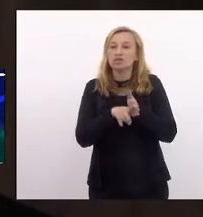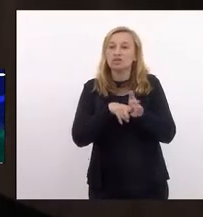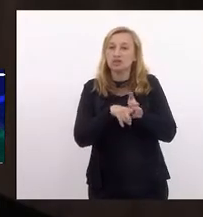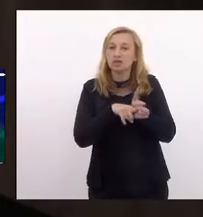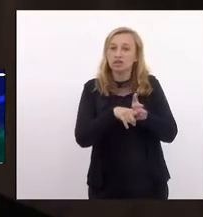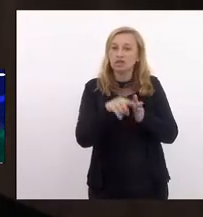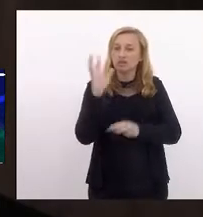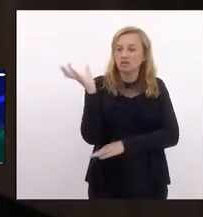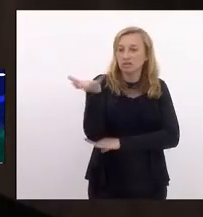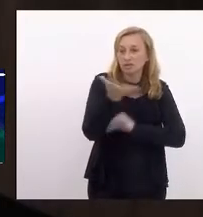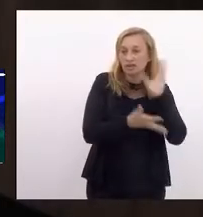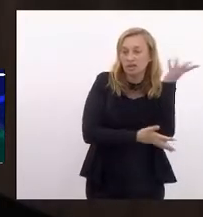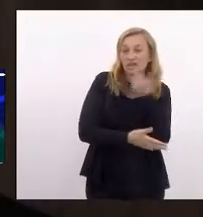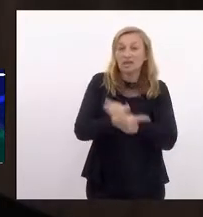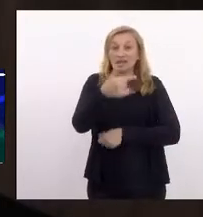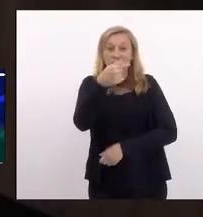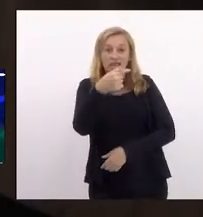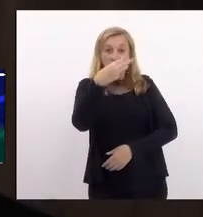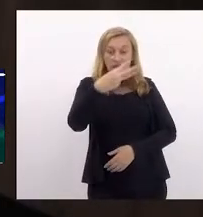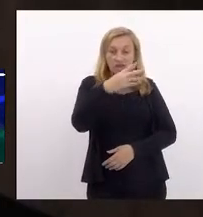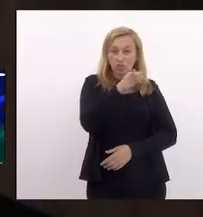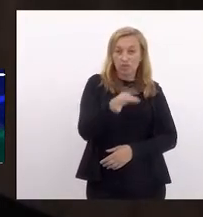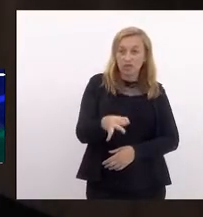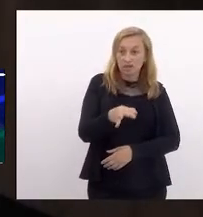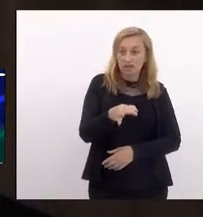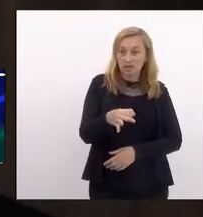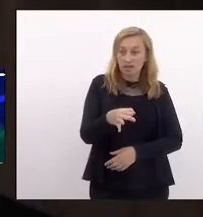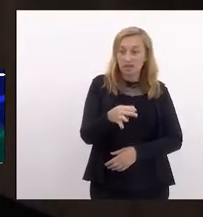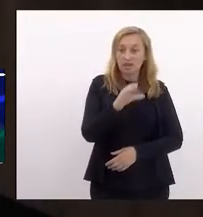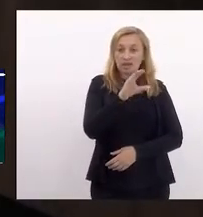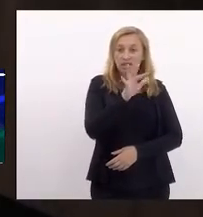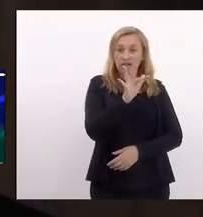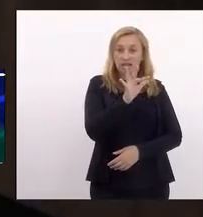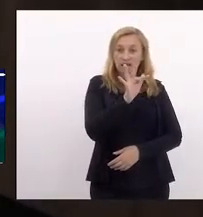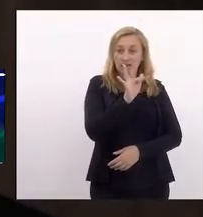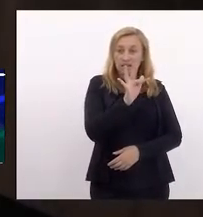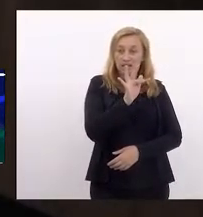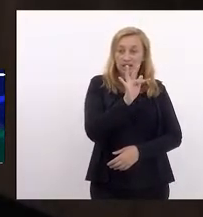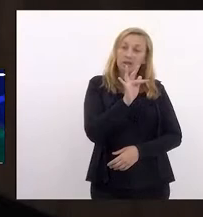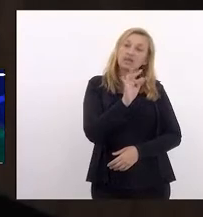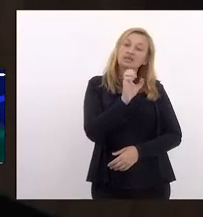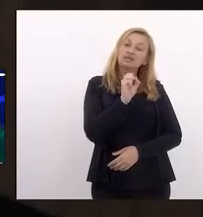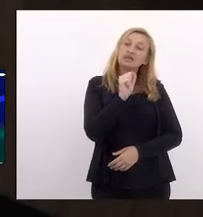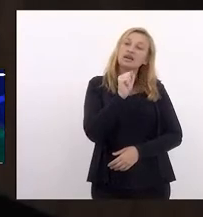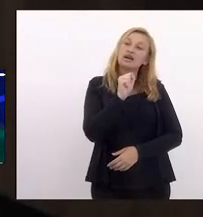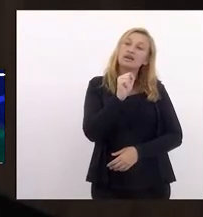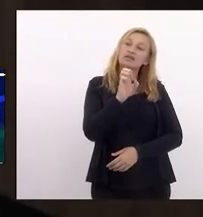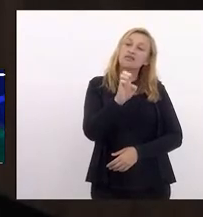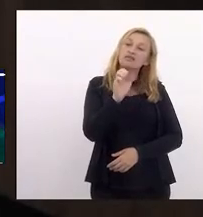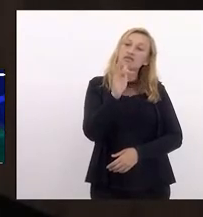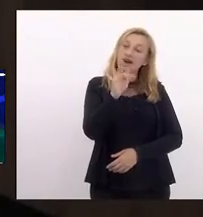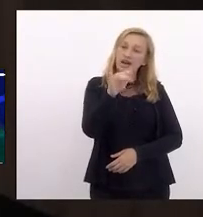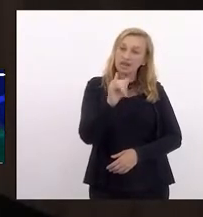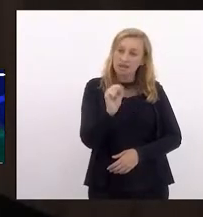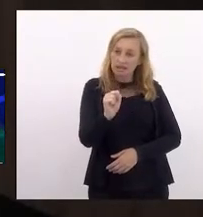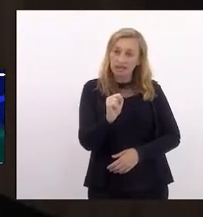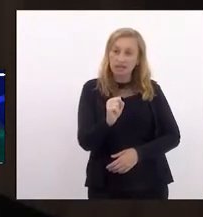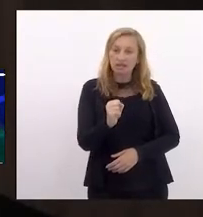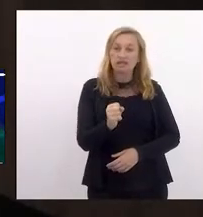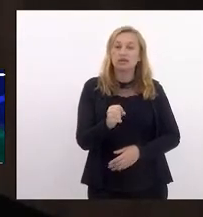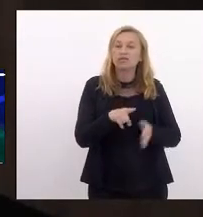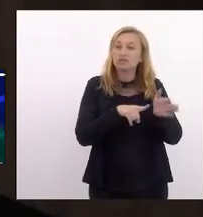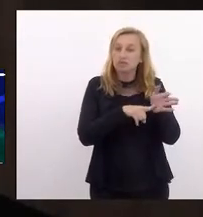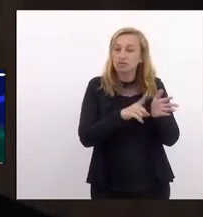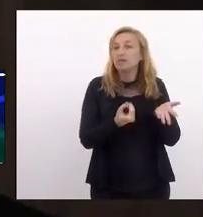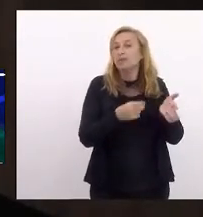fiscalização ambiental 73 por cento para você faz coerente com Café faz o só para